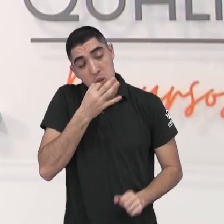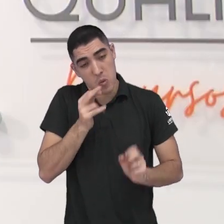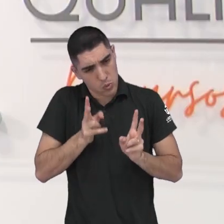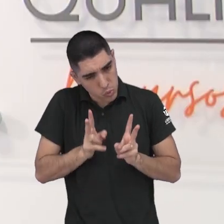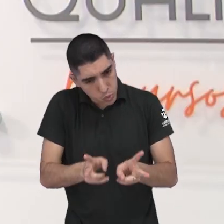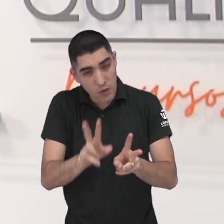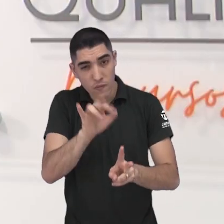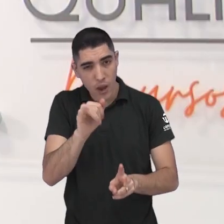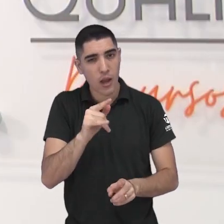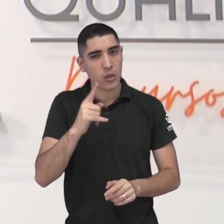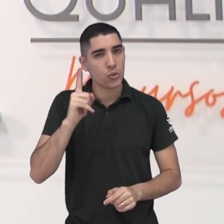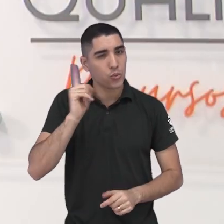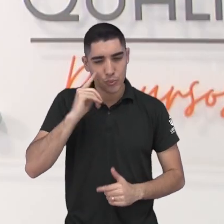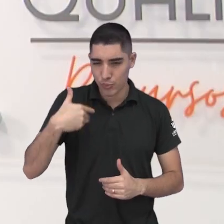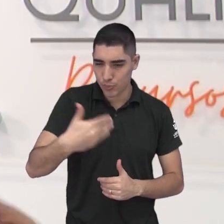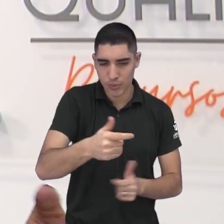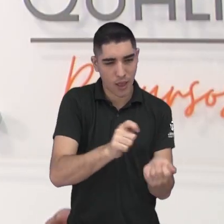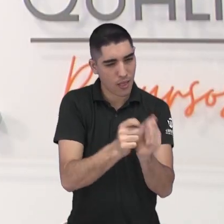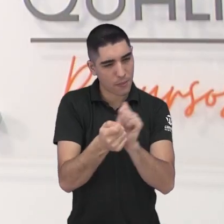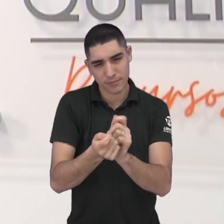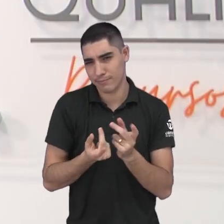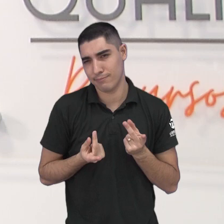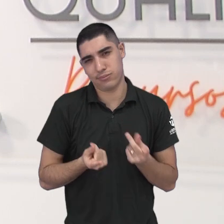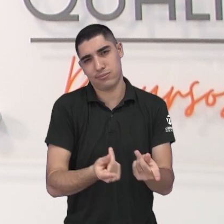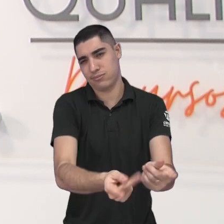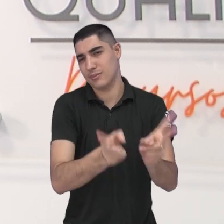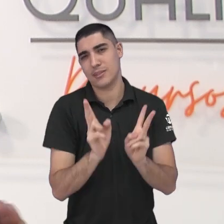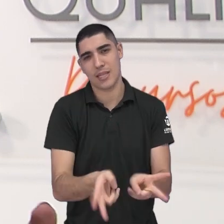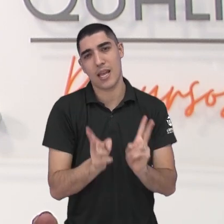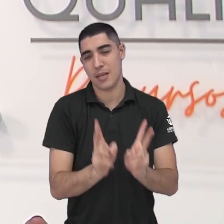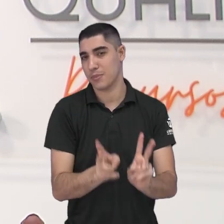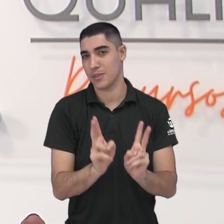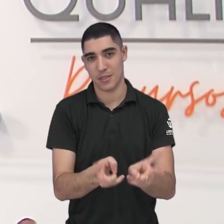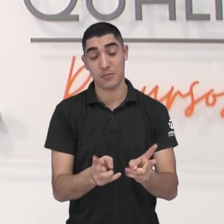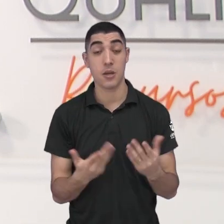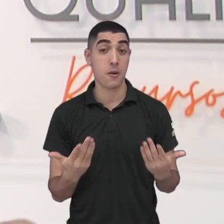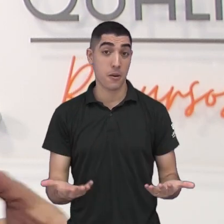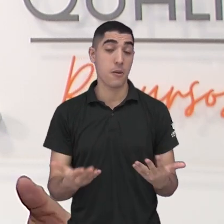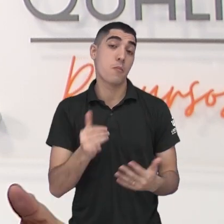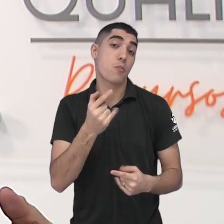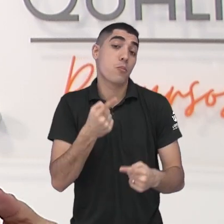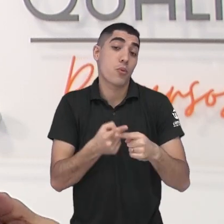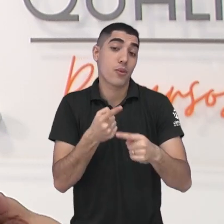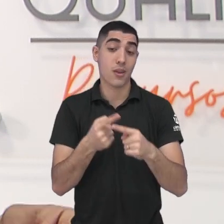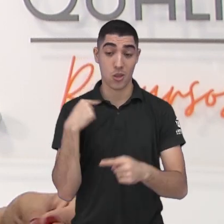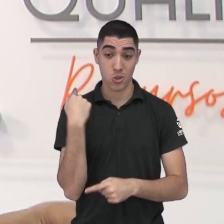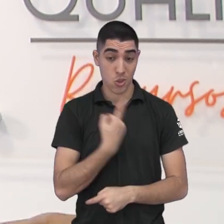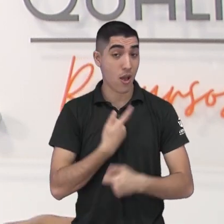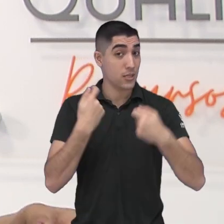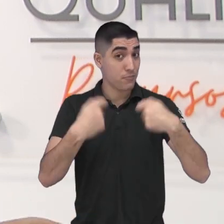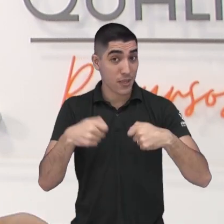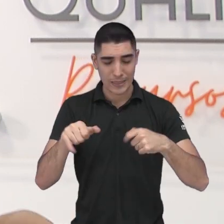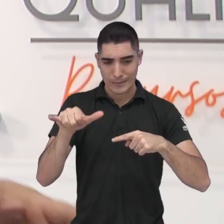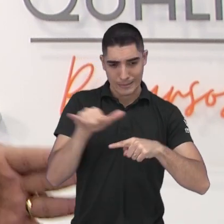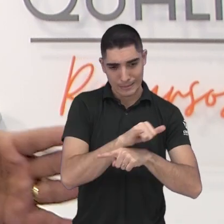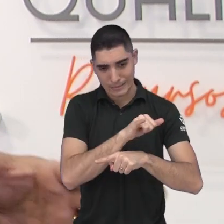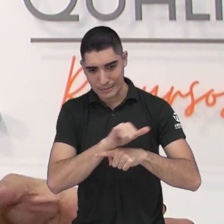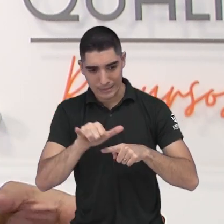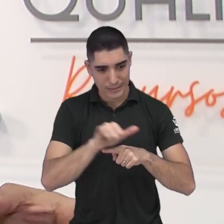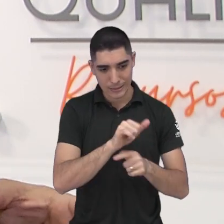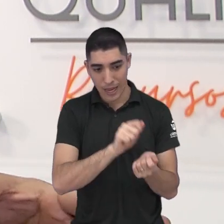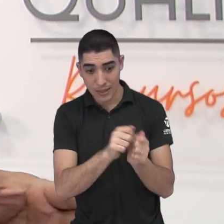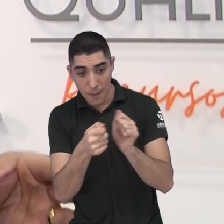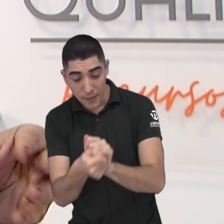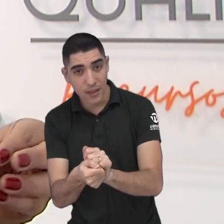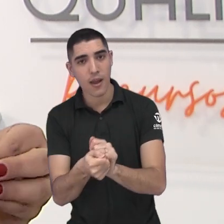que vai ser uma adaptação contínua e eterna, né? Porque pessoas, nós somos assim, a gente tem que